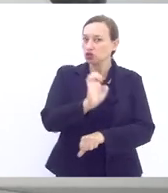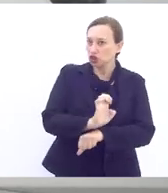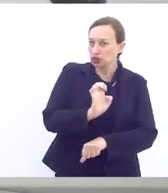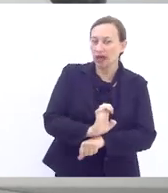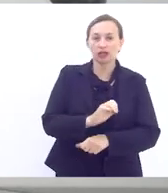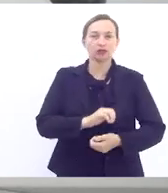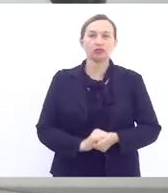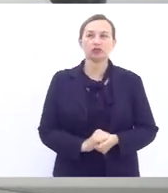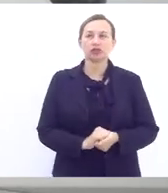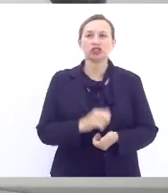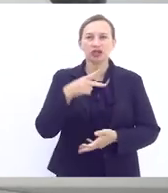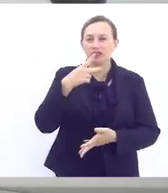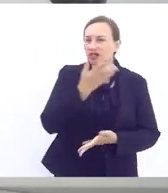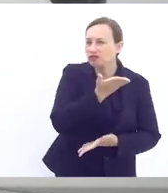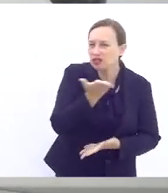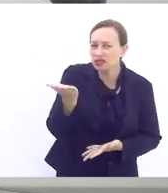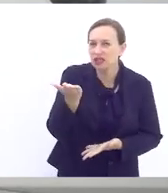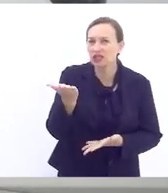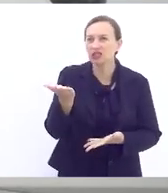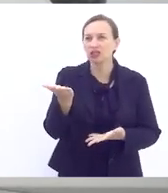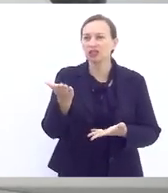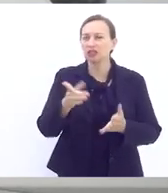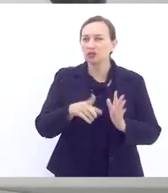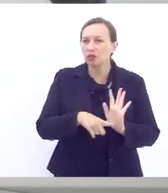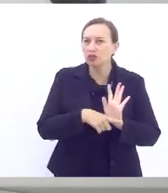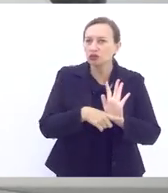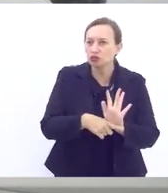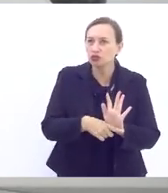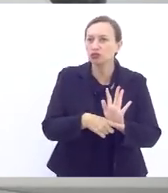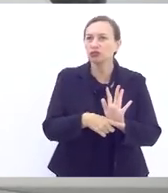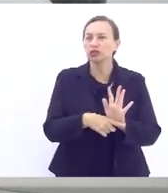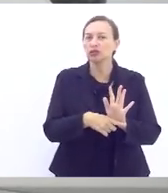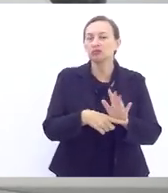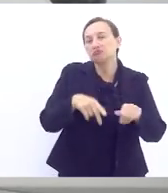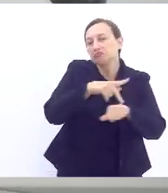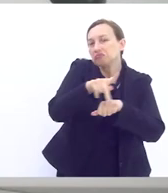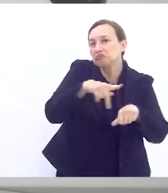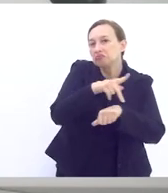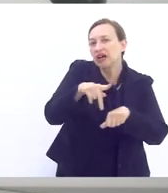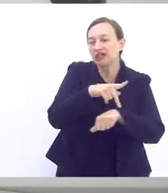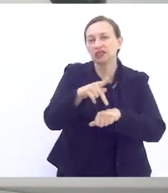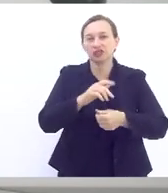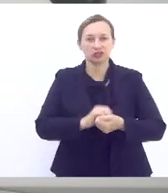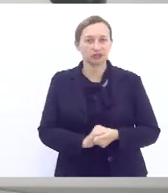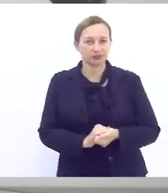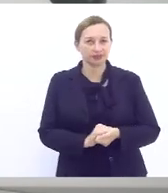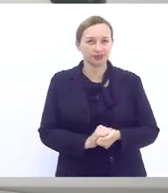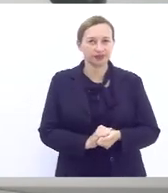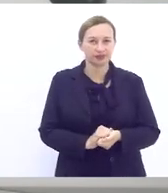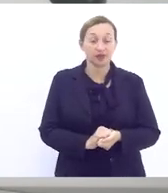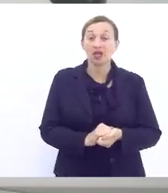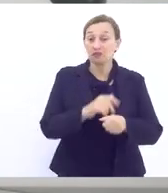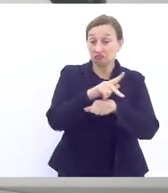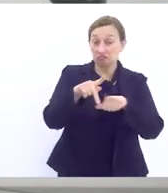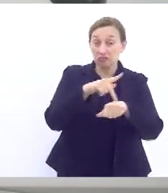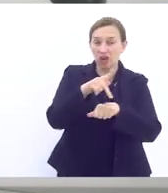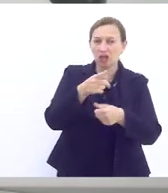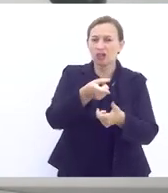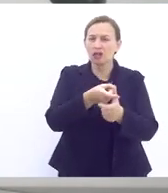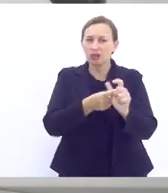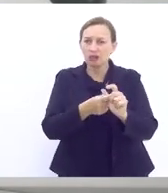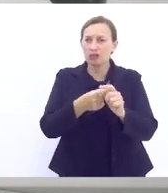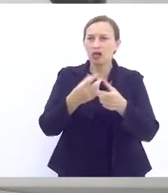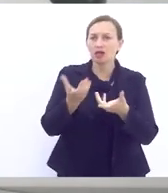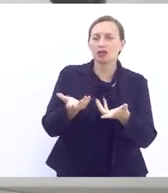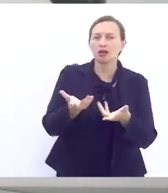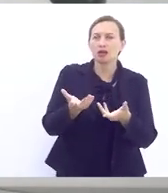a gente tá dizendo que vocês estão dando uma contribuição para o país esse país depende da